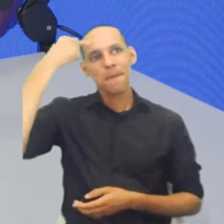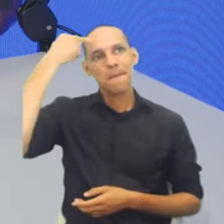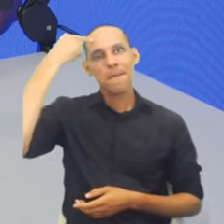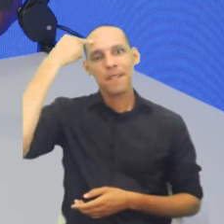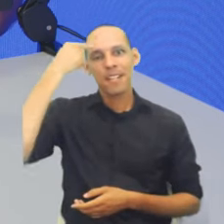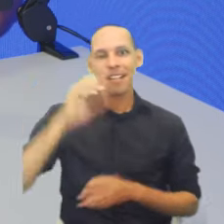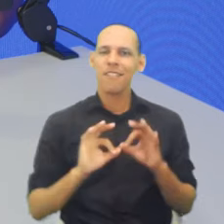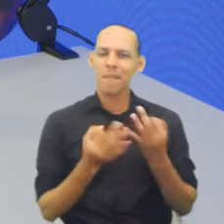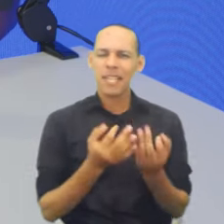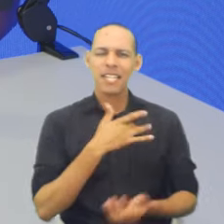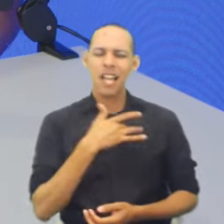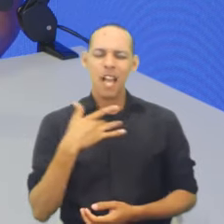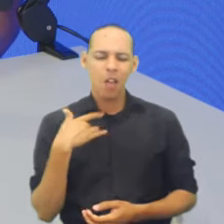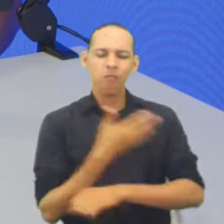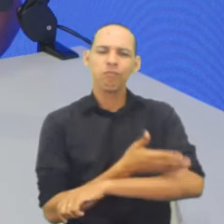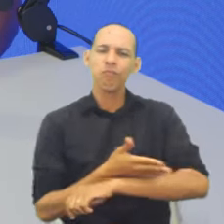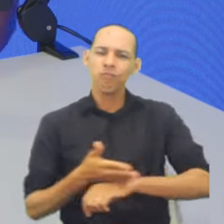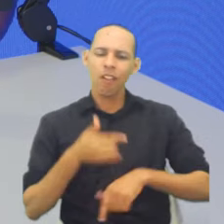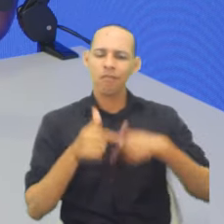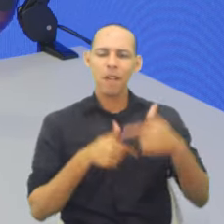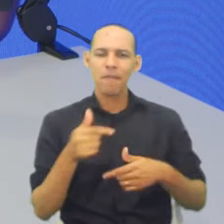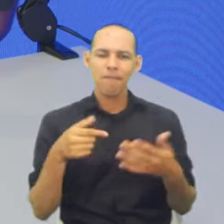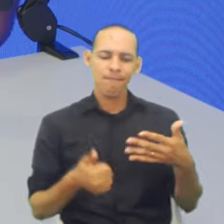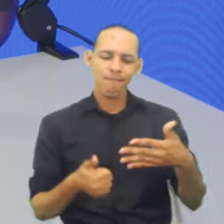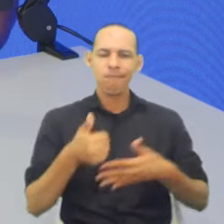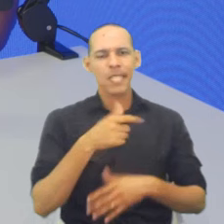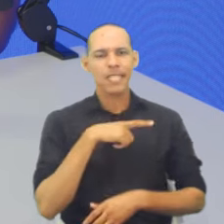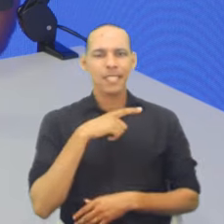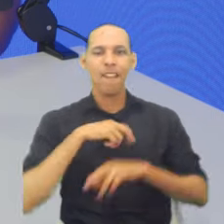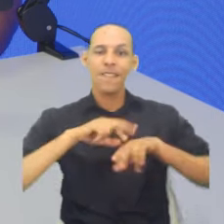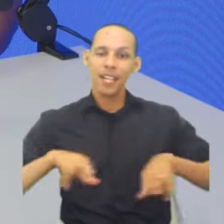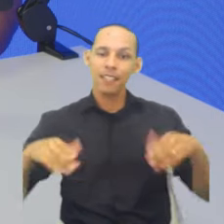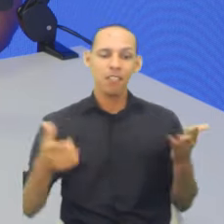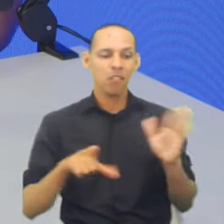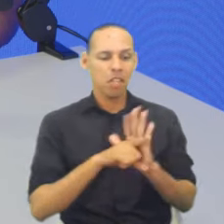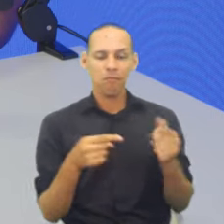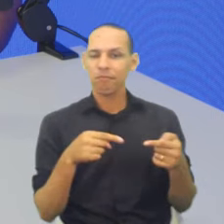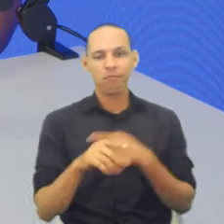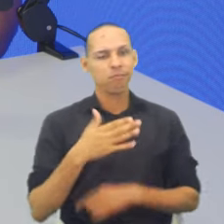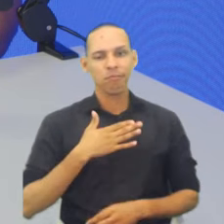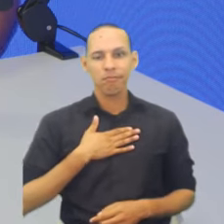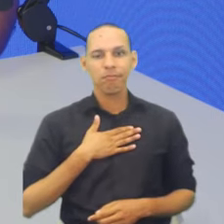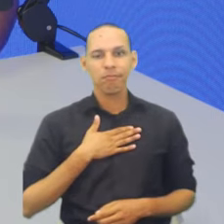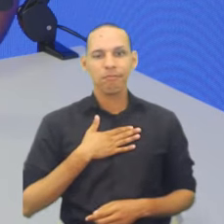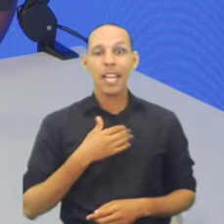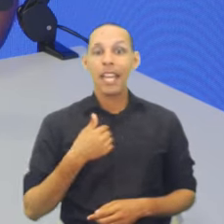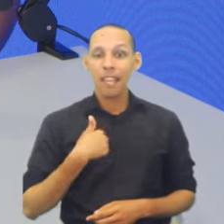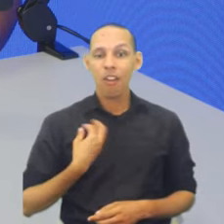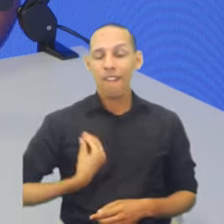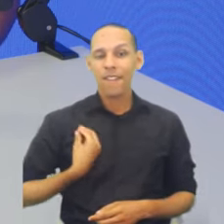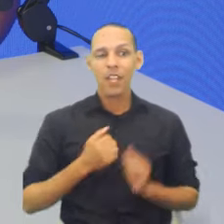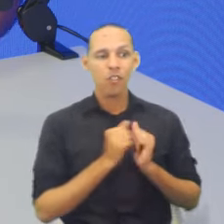família saúde educação e trabalho sou cheia de privilégios por isso que para mim a lei não fazia sentido e na minha coexistência né eu percebendo a